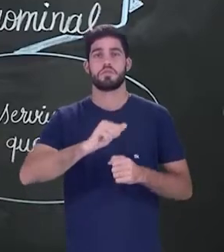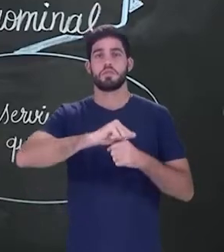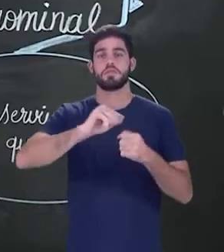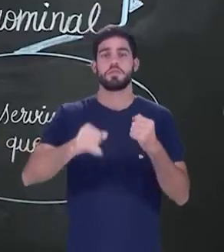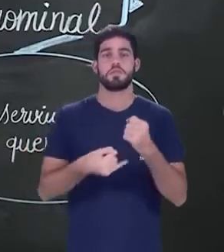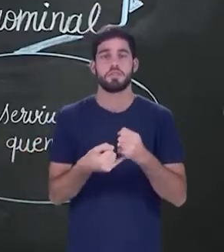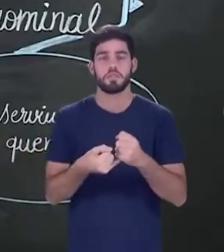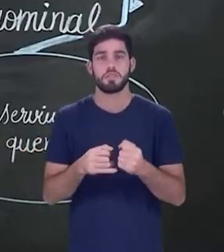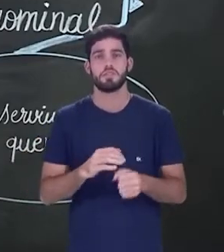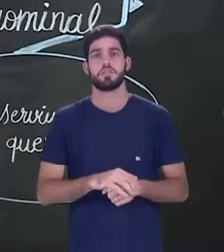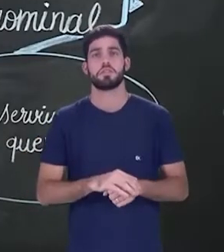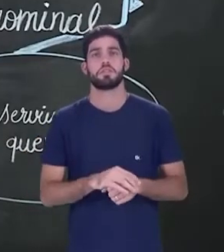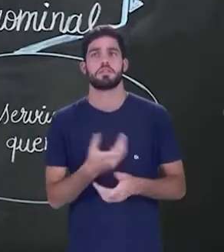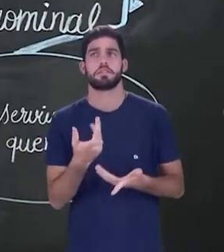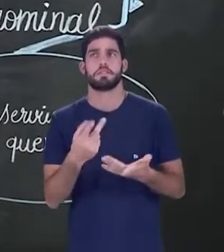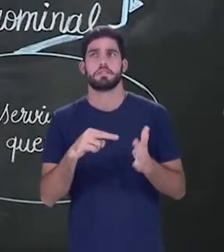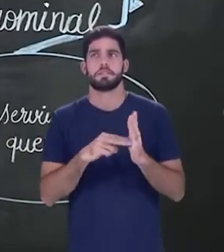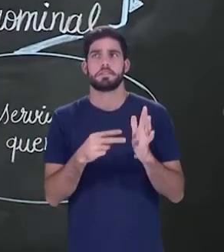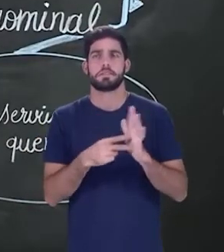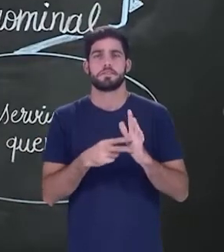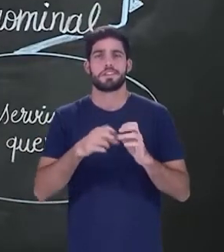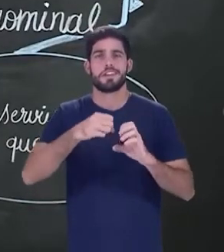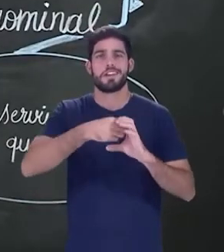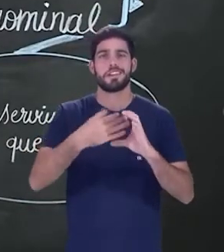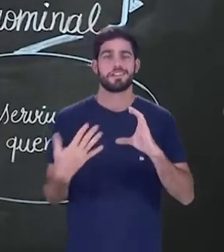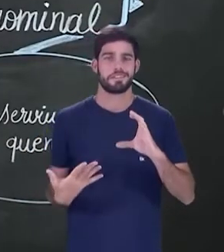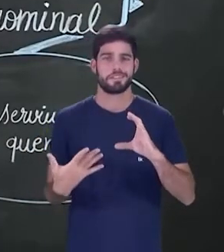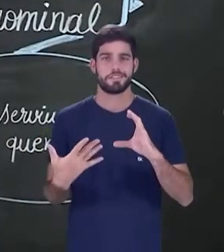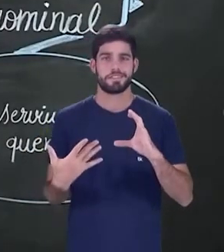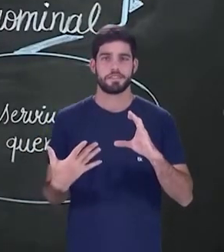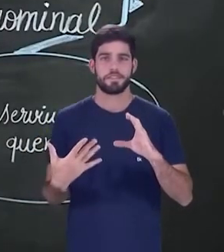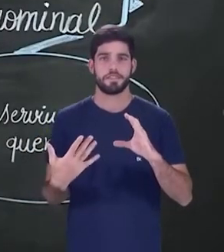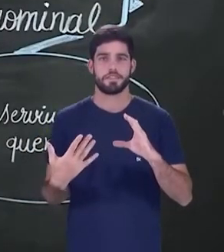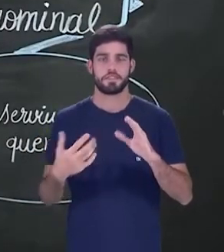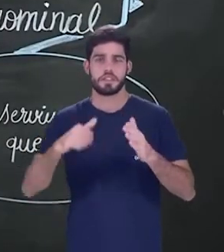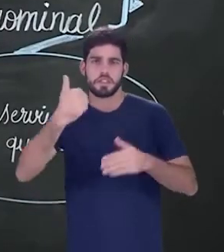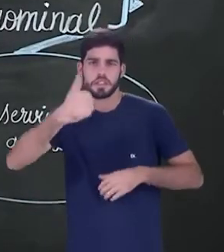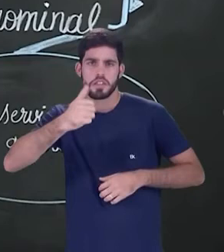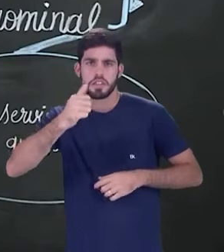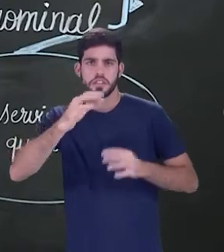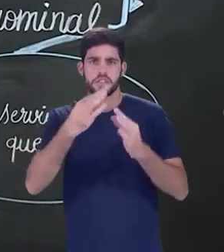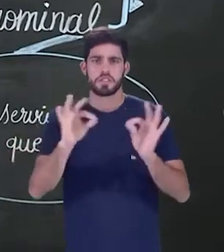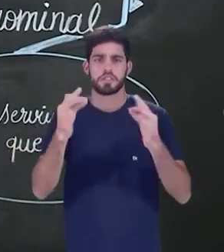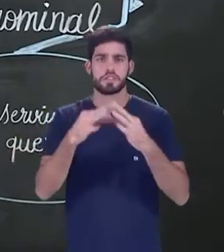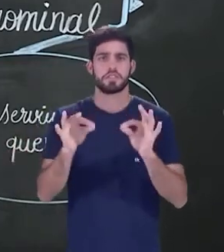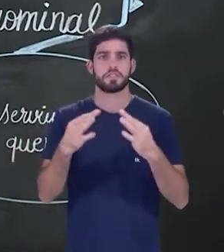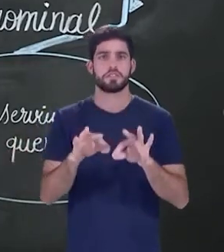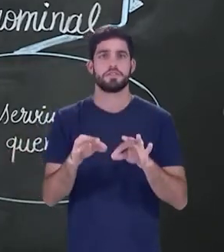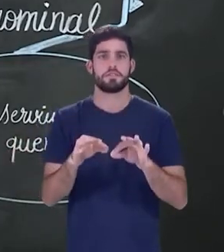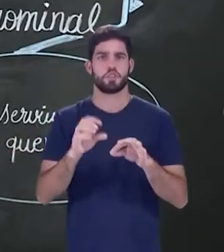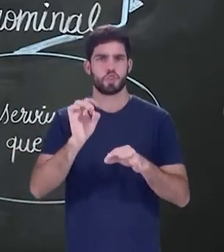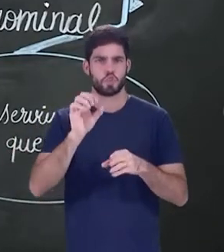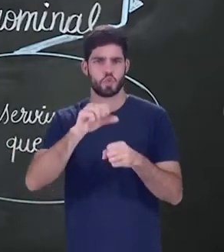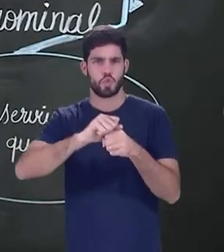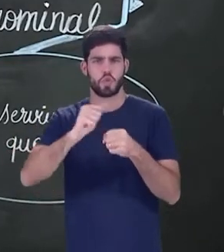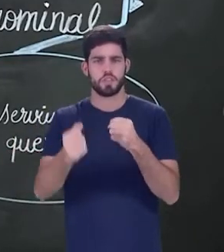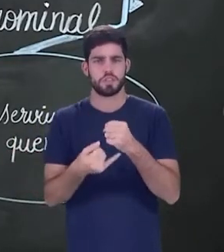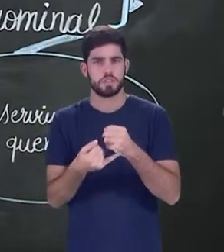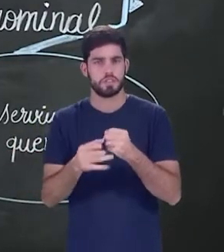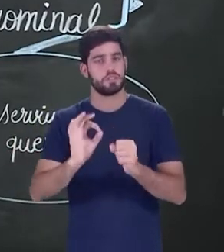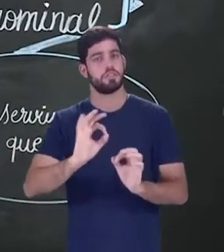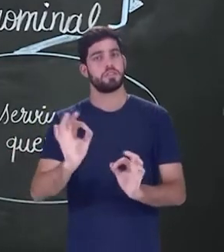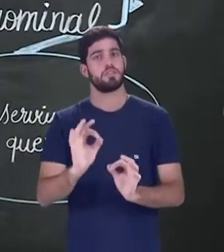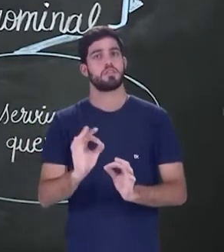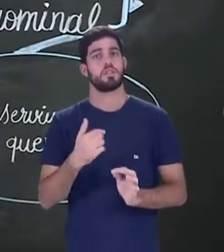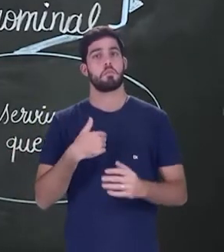classe que indica características, mas na análise sintática eu não posso simplesmente pegar essa palavra e classificá-la como adjetivo. Eu tenho que